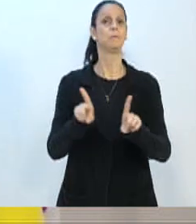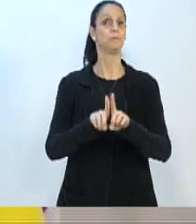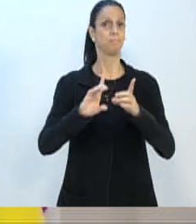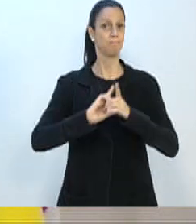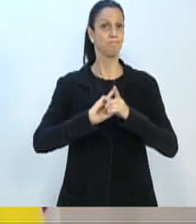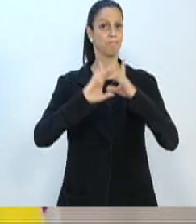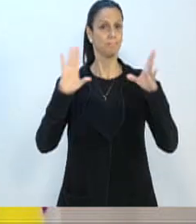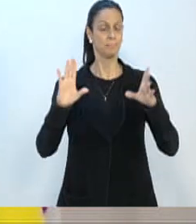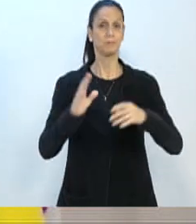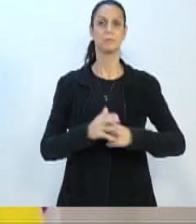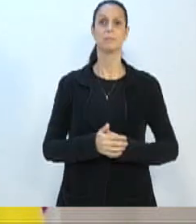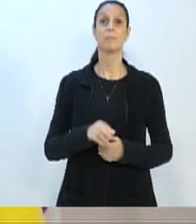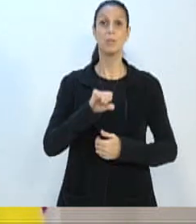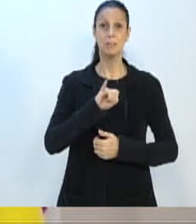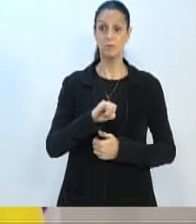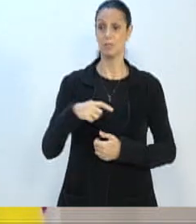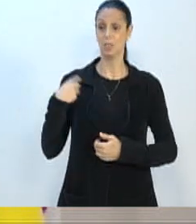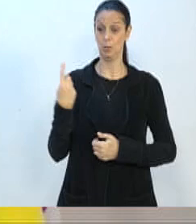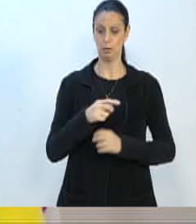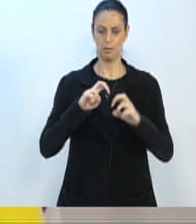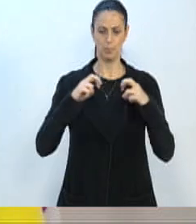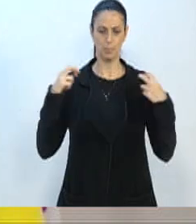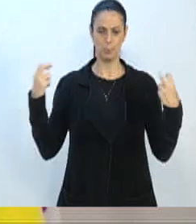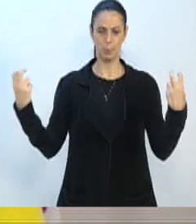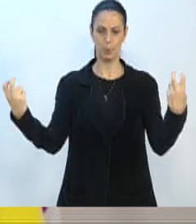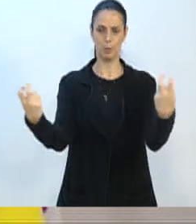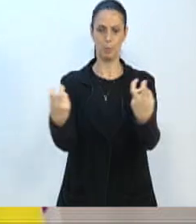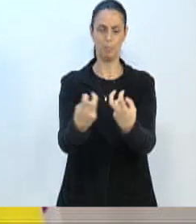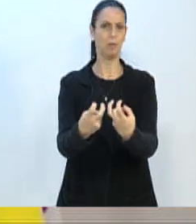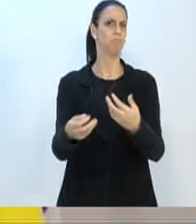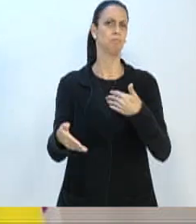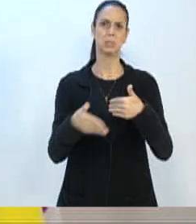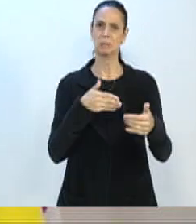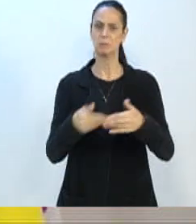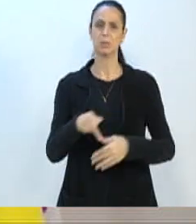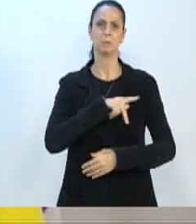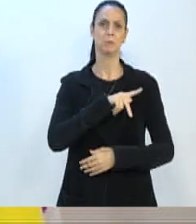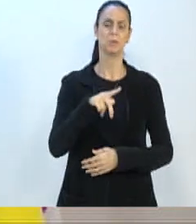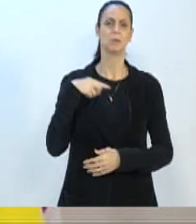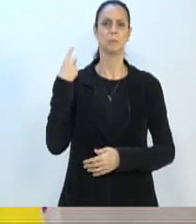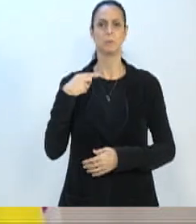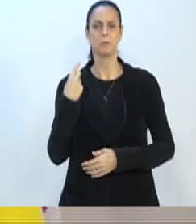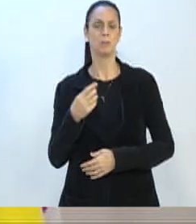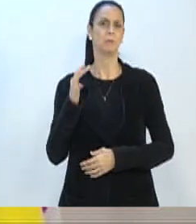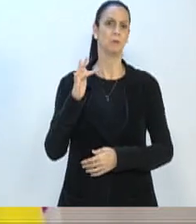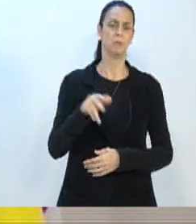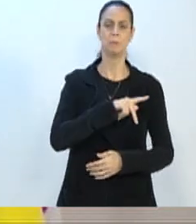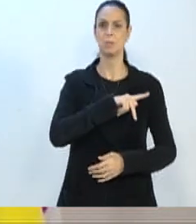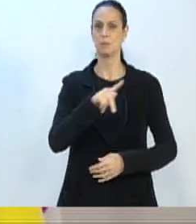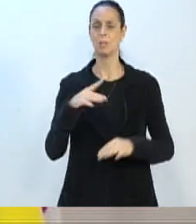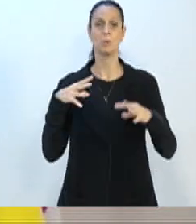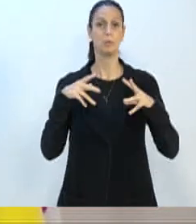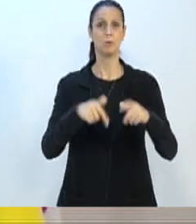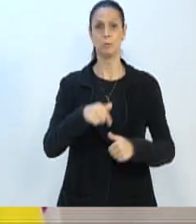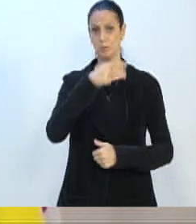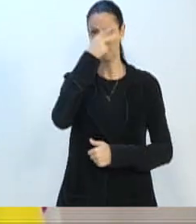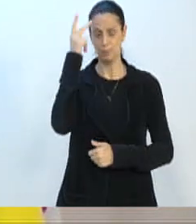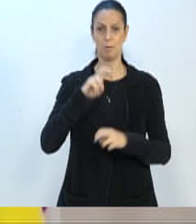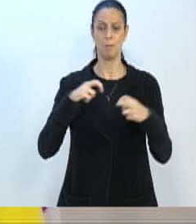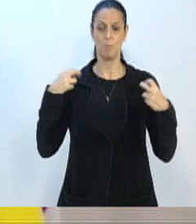se sentar em todos numa única mesa vereadores prefeitos deputados senadores governadores o presidente da república e todos